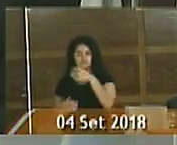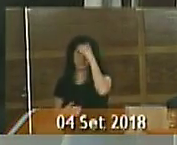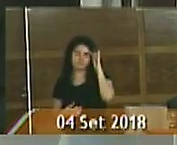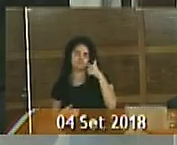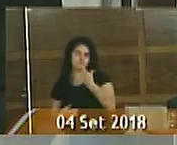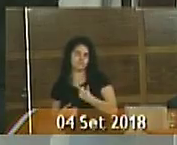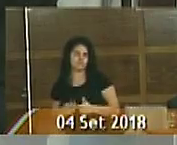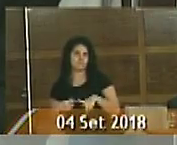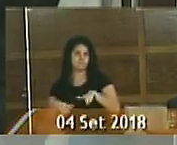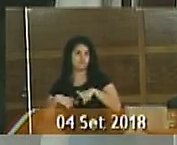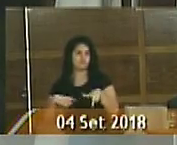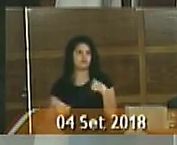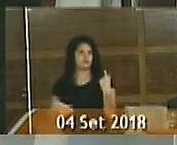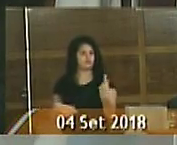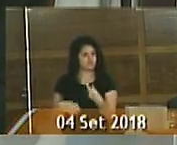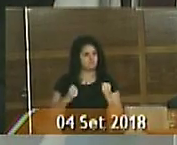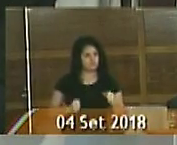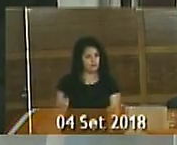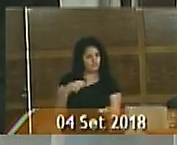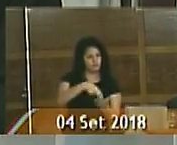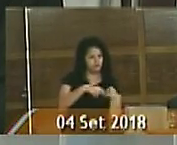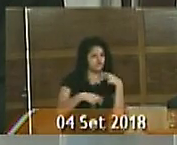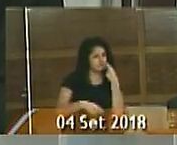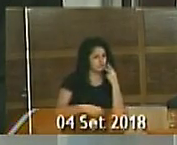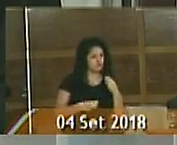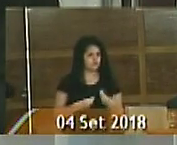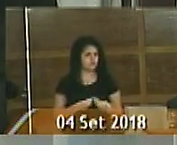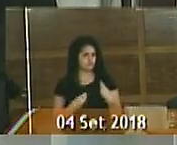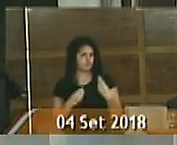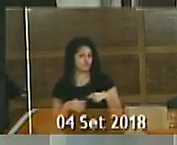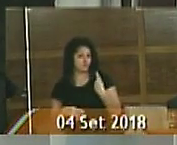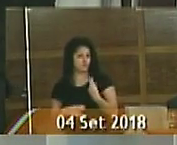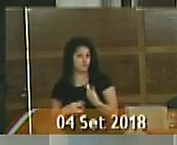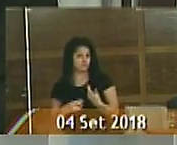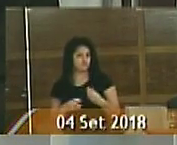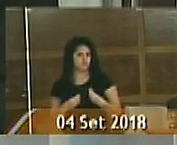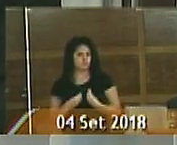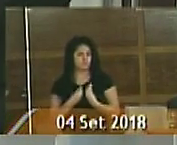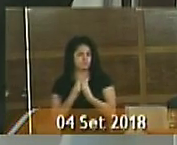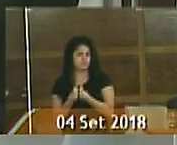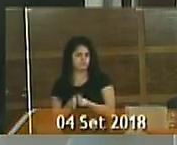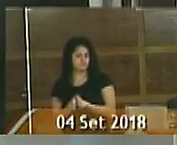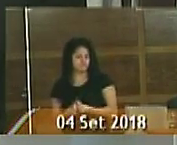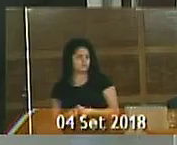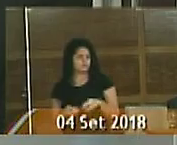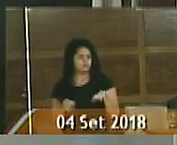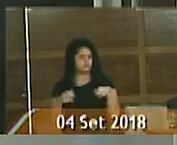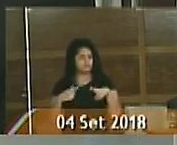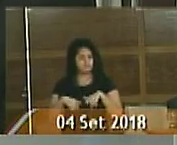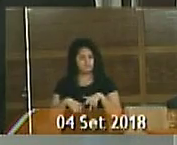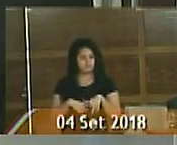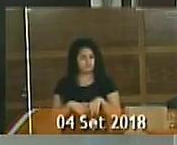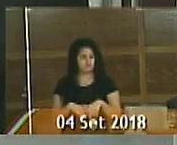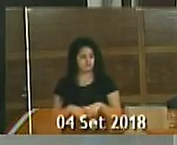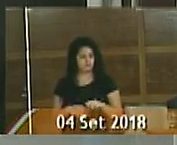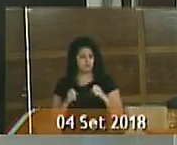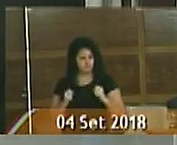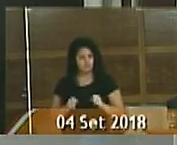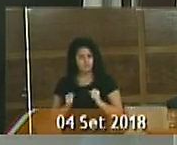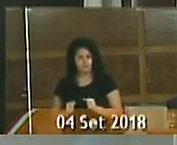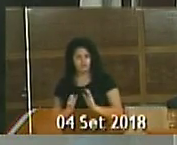amanhã nós vamos entregar nesse município tantas fábricas nesse município. Que pode, pode, é só querer que nós